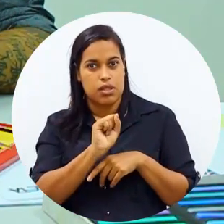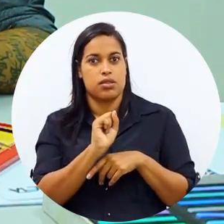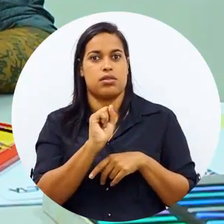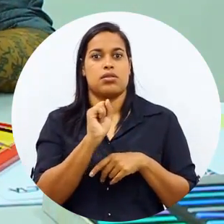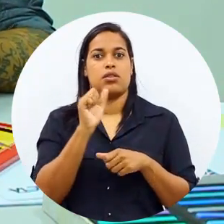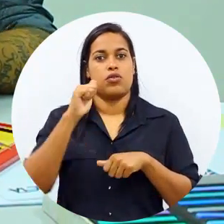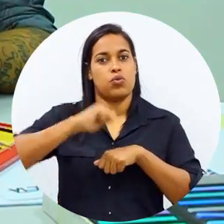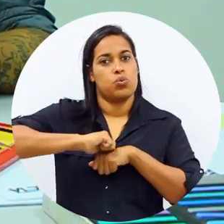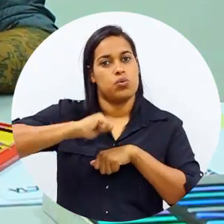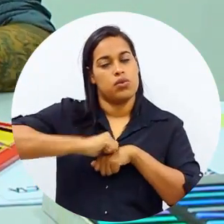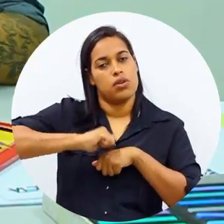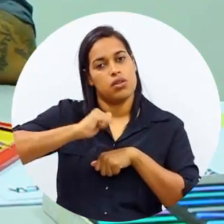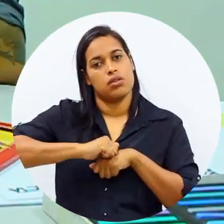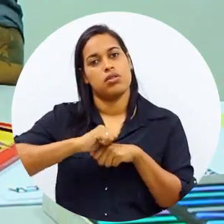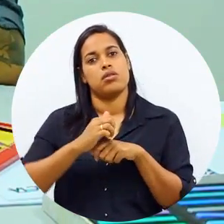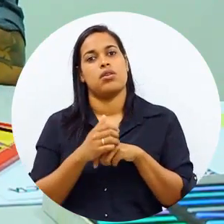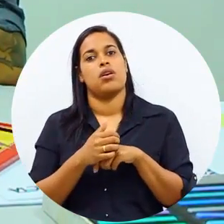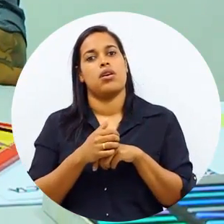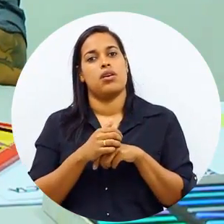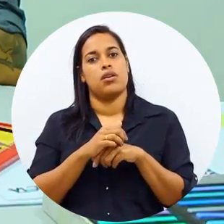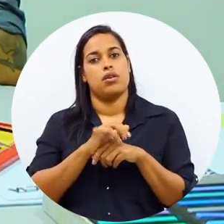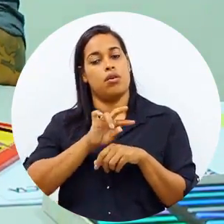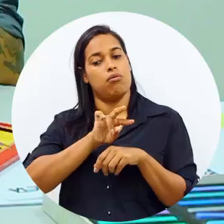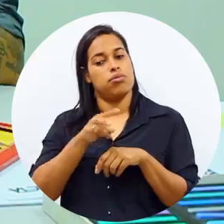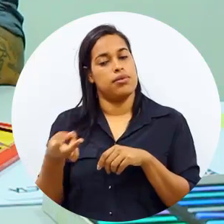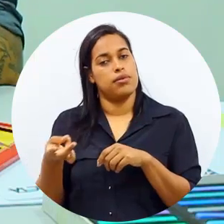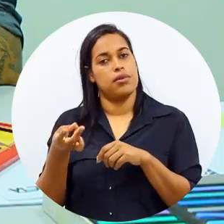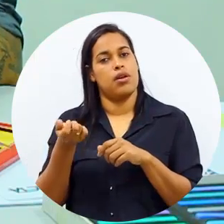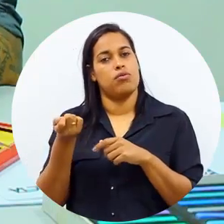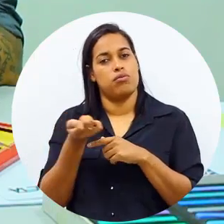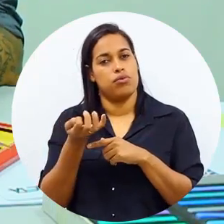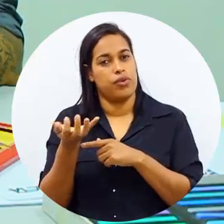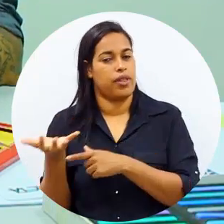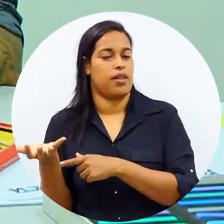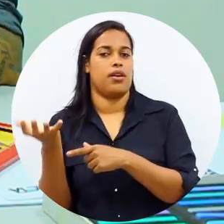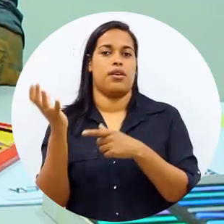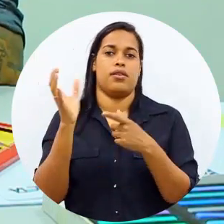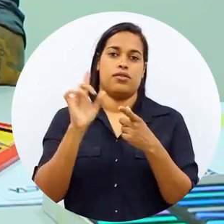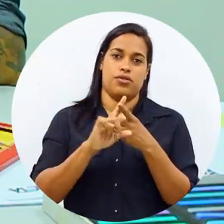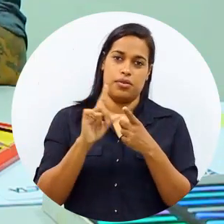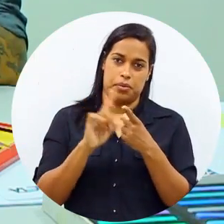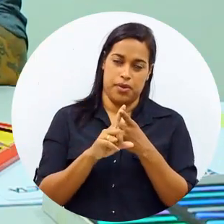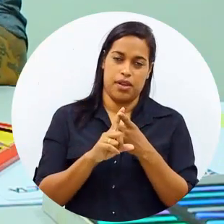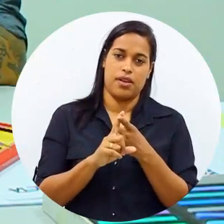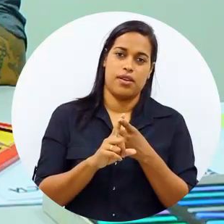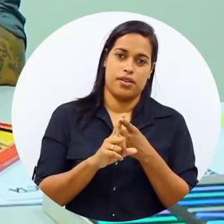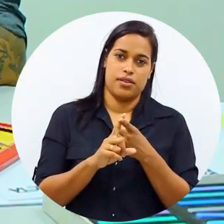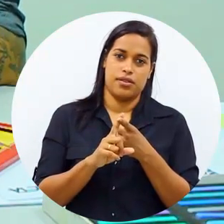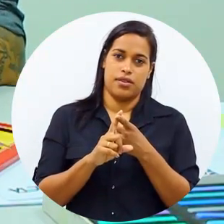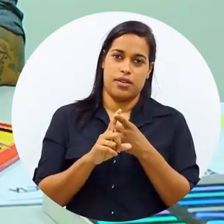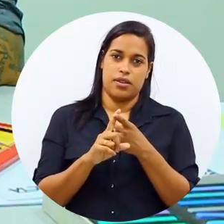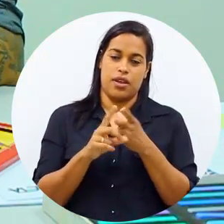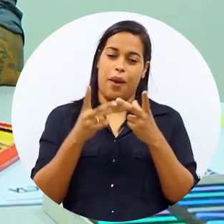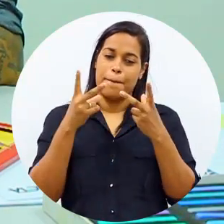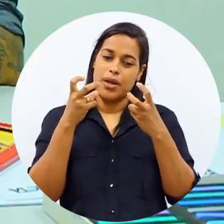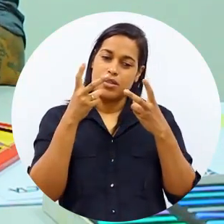firmeza, dureza, do lado da linha curva fluidez,